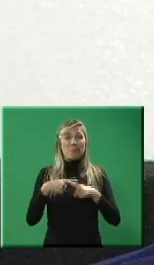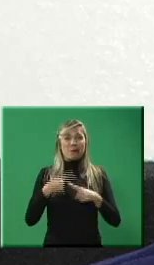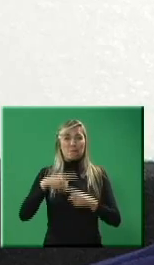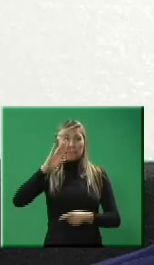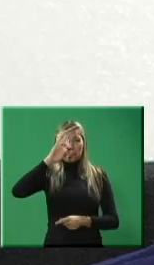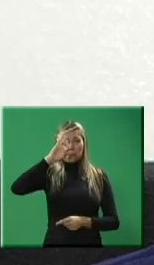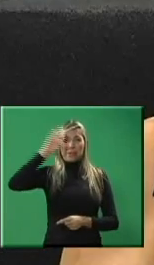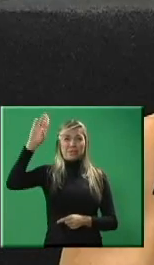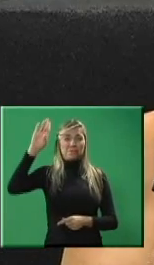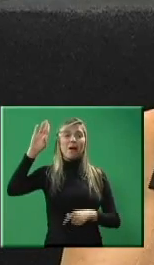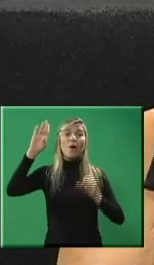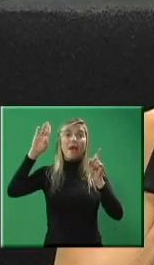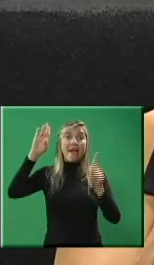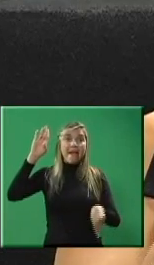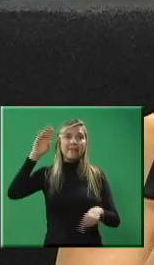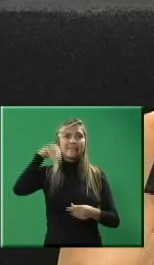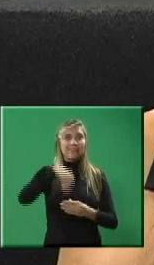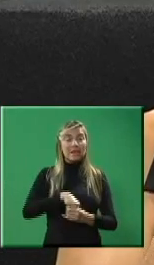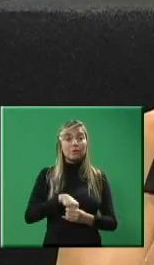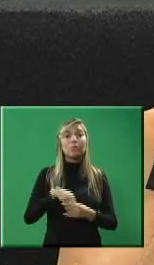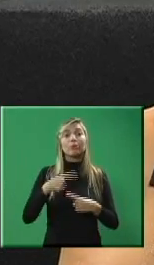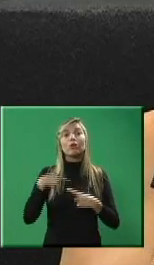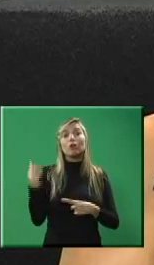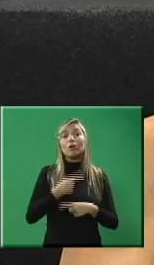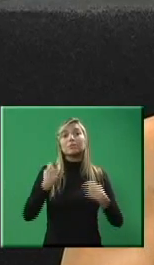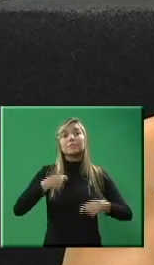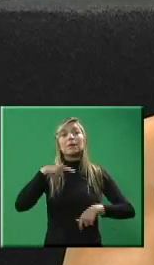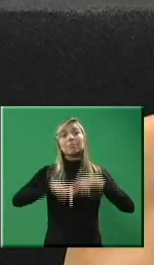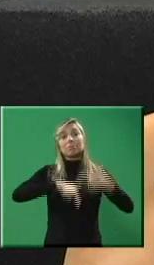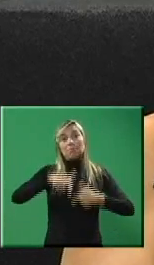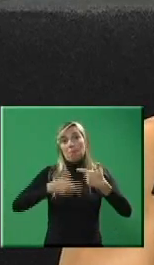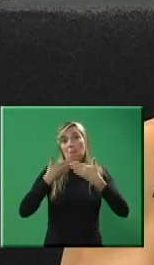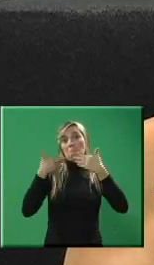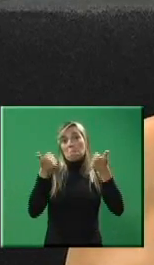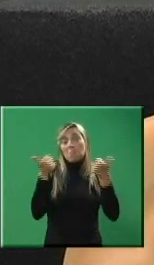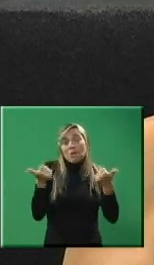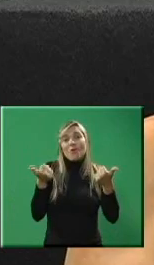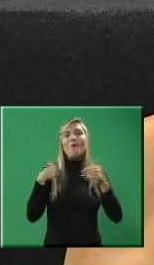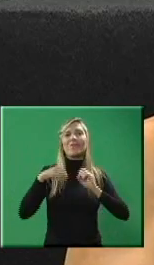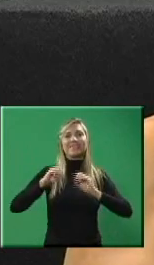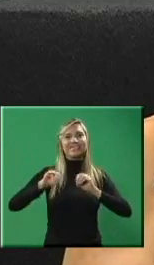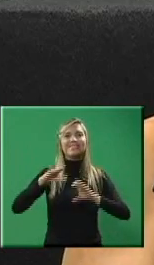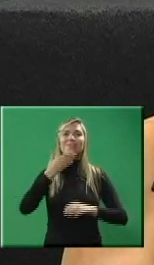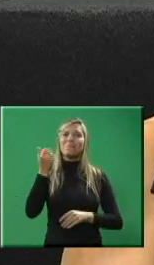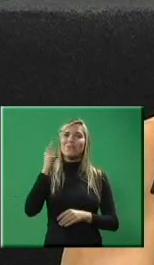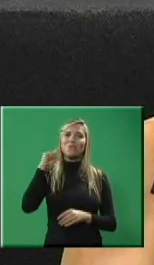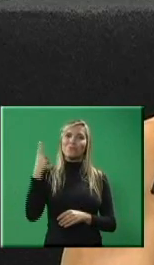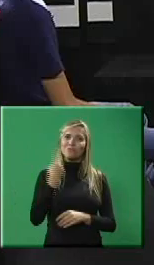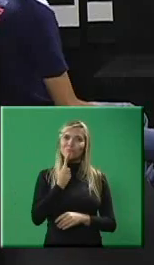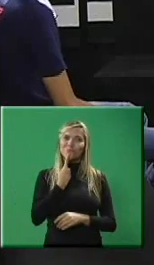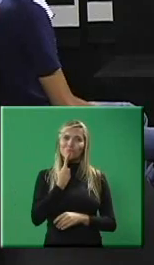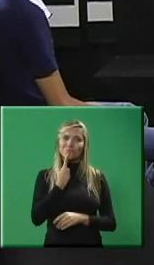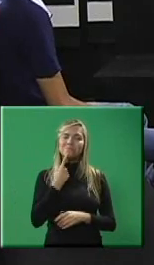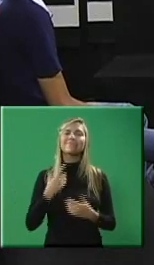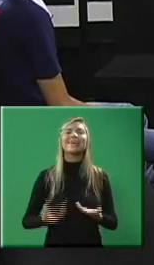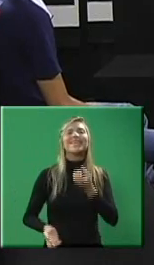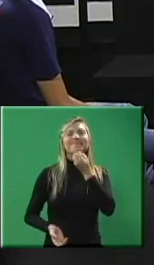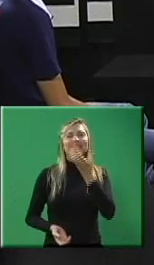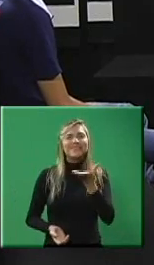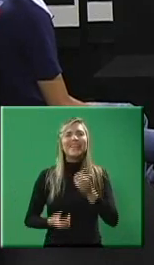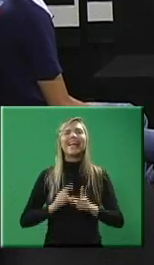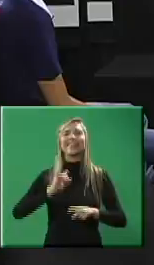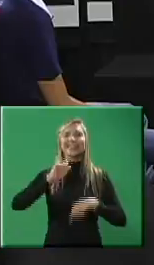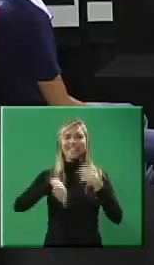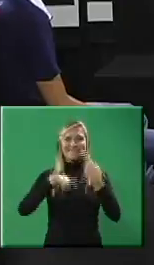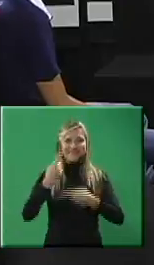tornado fundamental para que nós possamos trabalhar melhor com as pessoas surdas. Bom, a gente